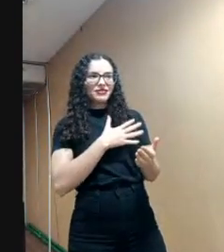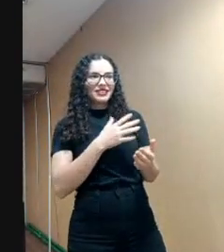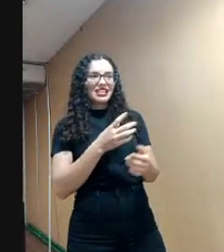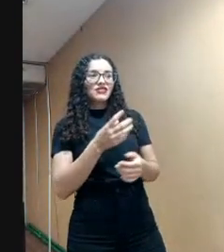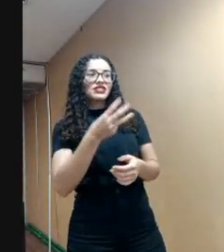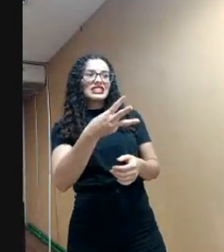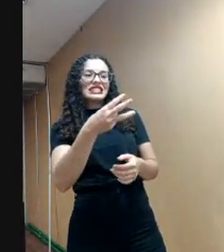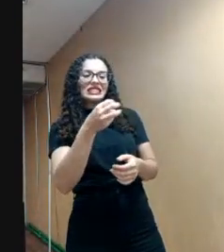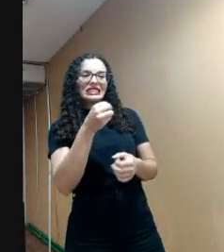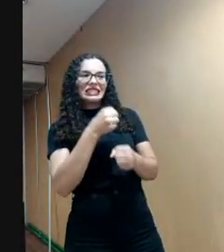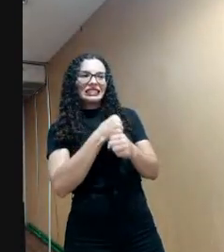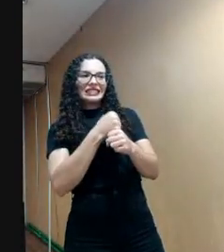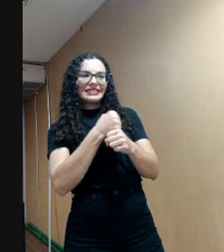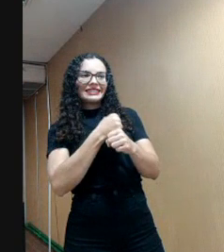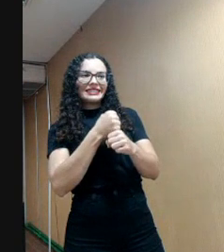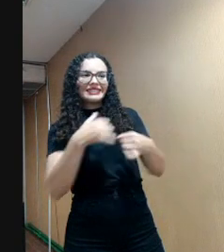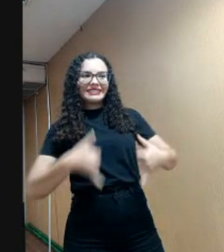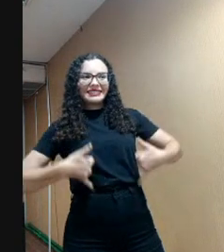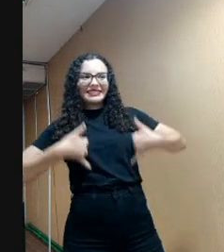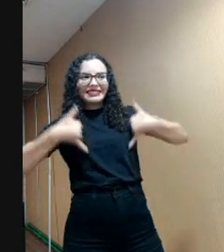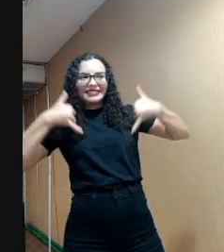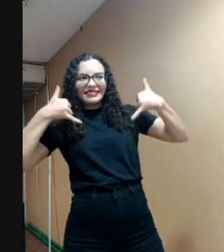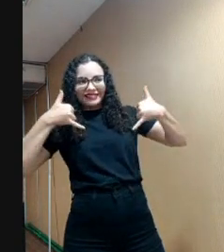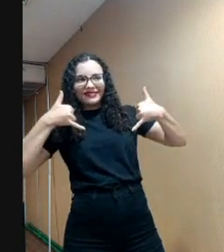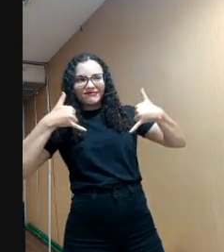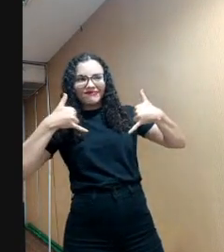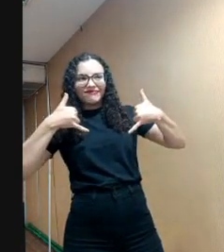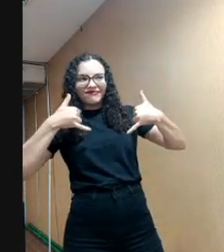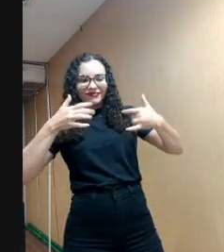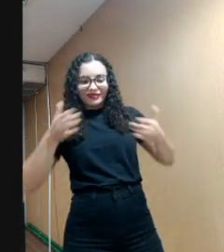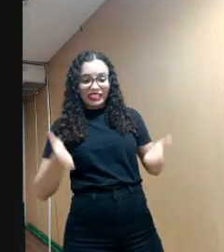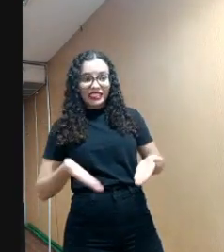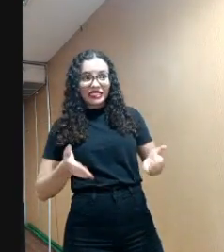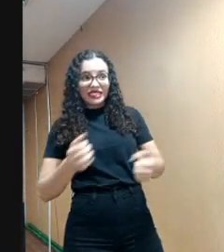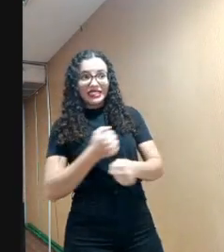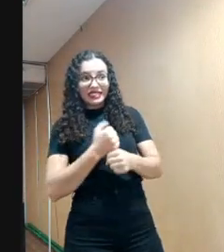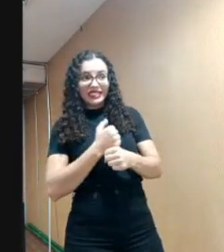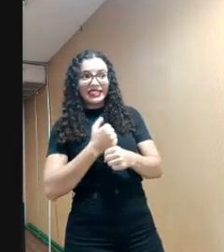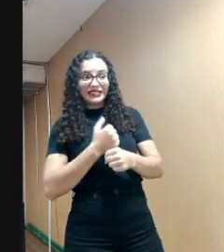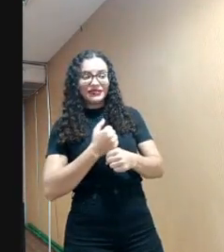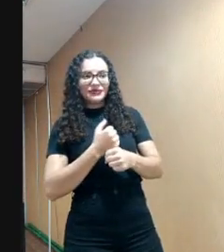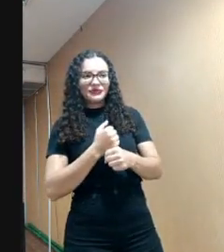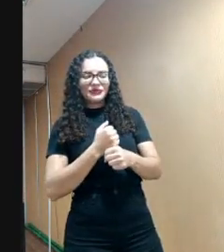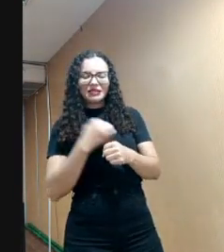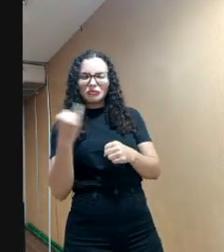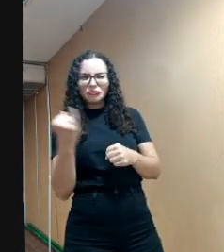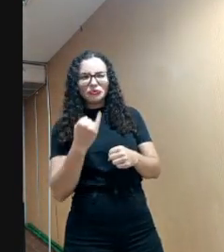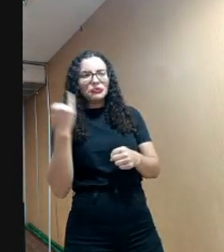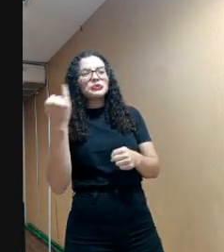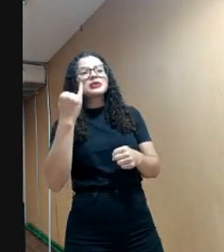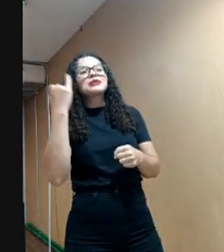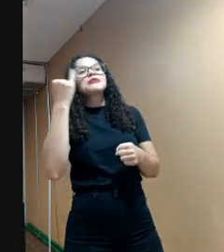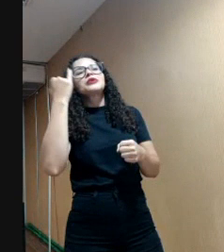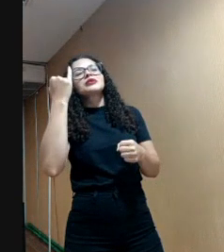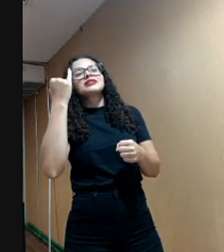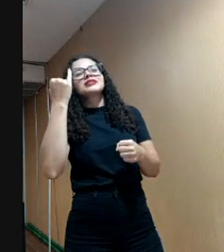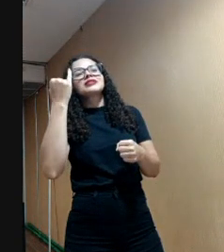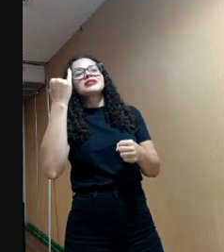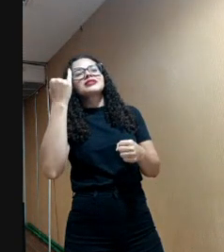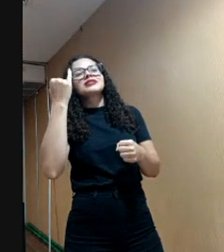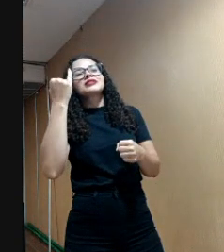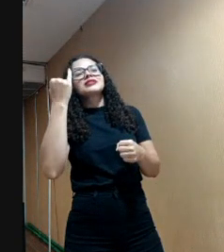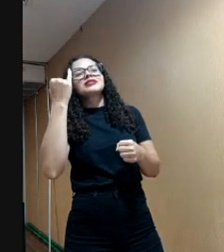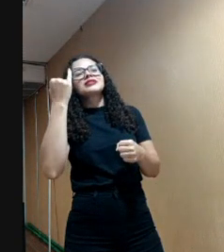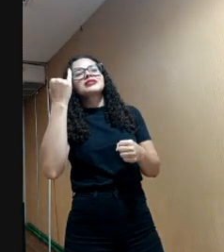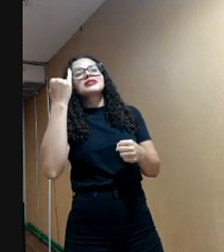de comemoração de existência de nossa instituição, que estará completando no próximo mês